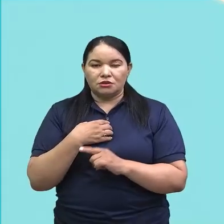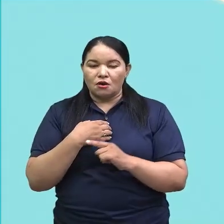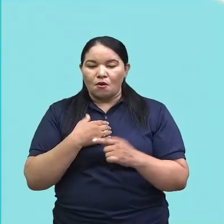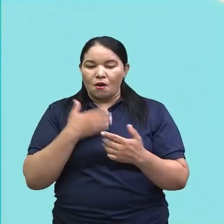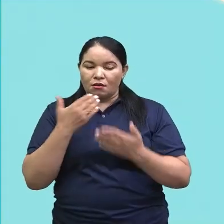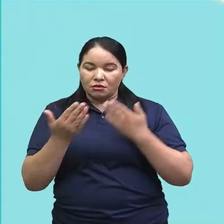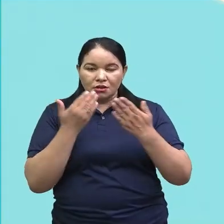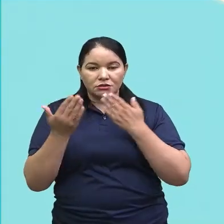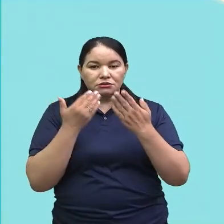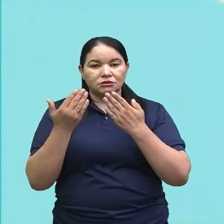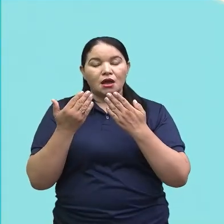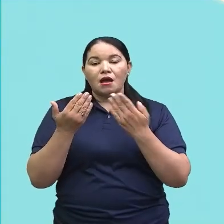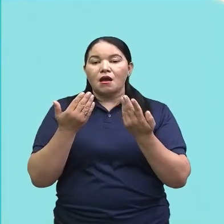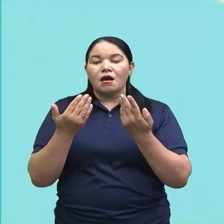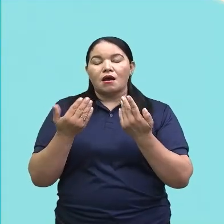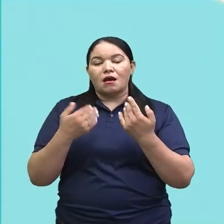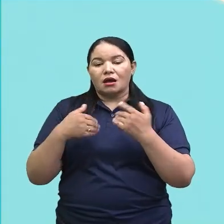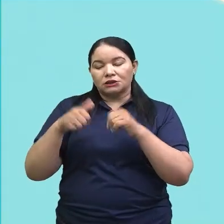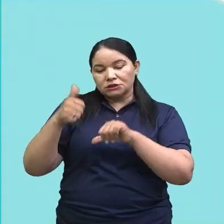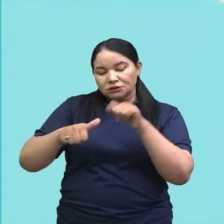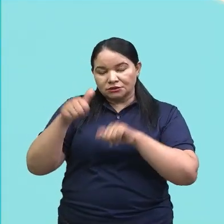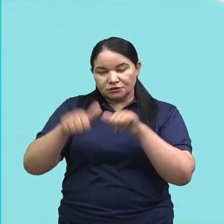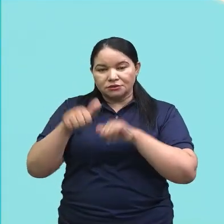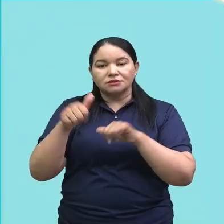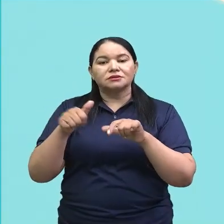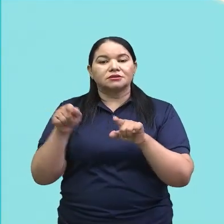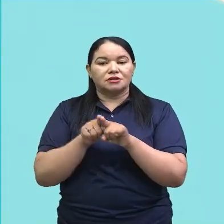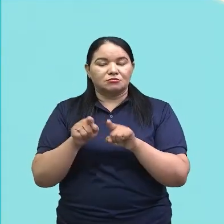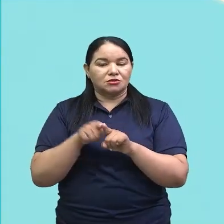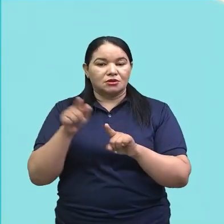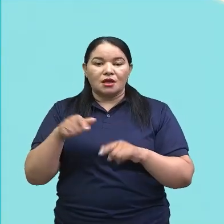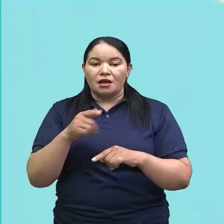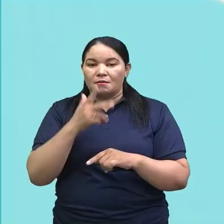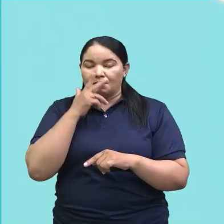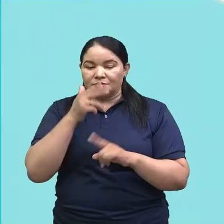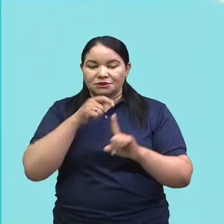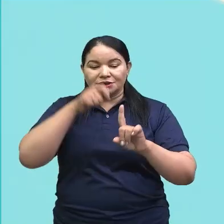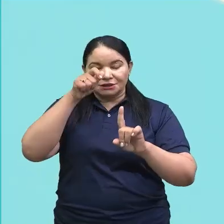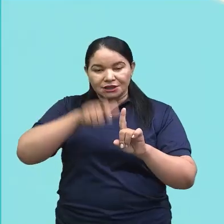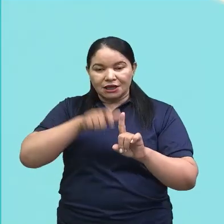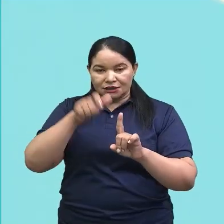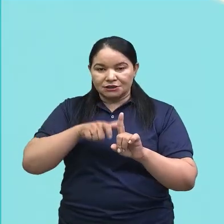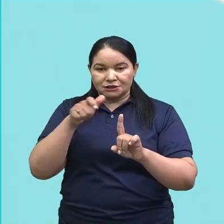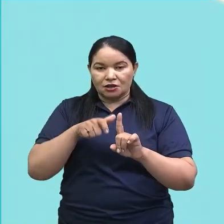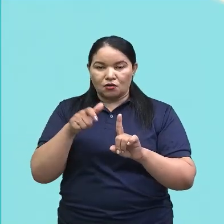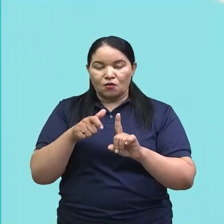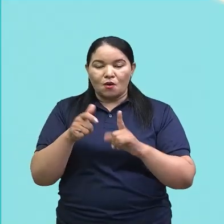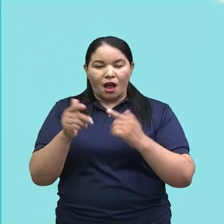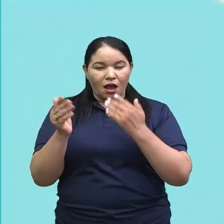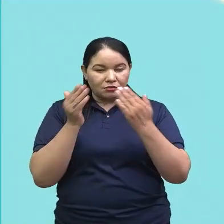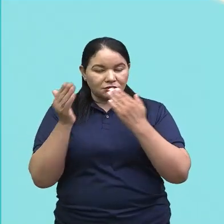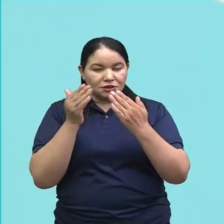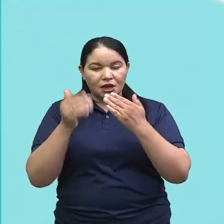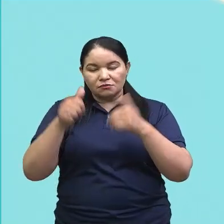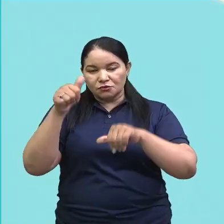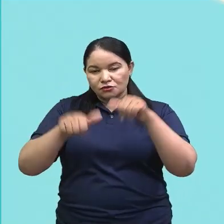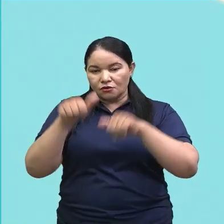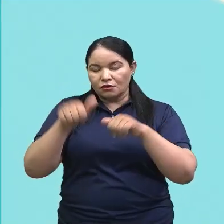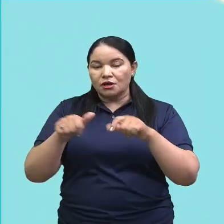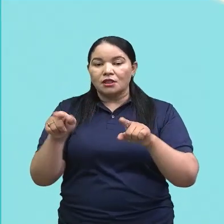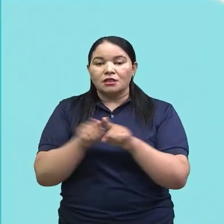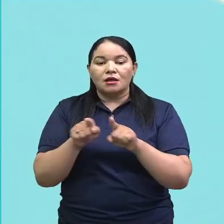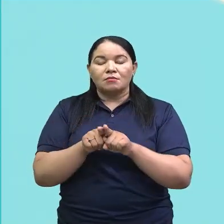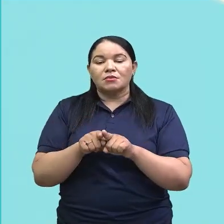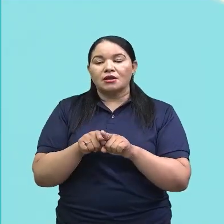do personagem, que é o próprio, digamos, narrador-personagem, e ele vai fazendo